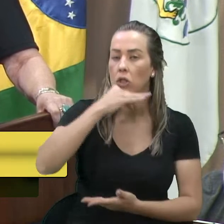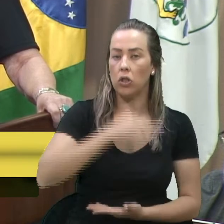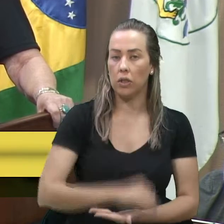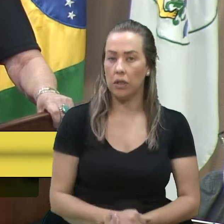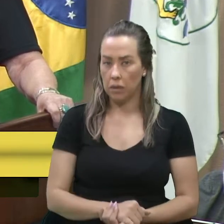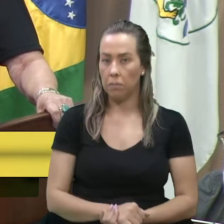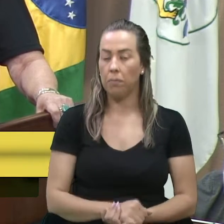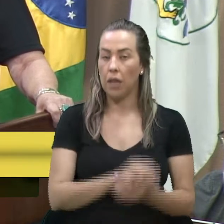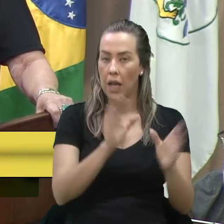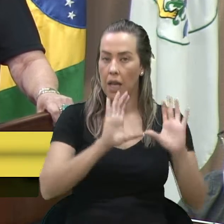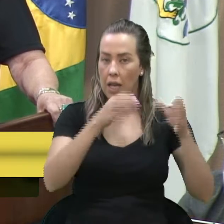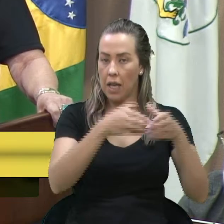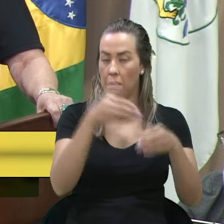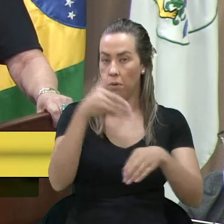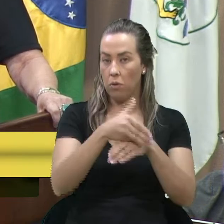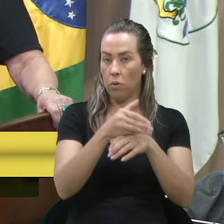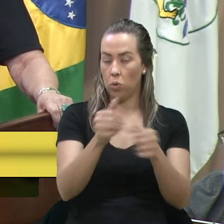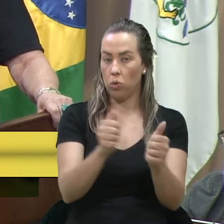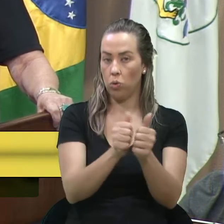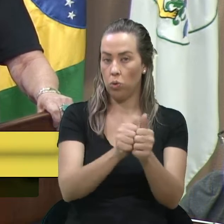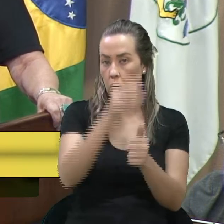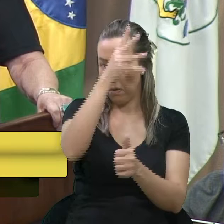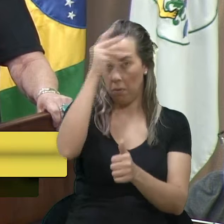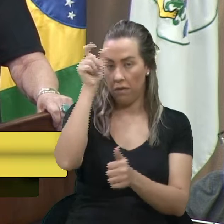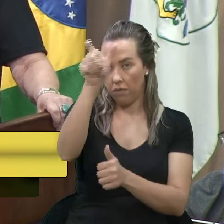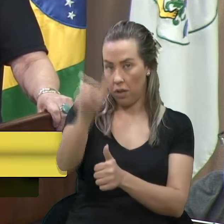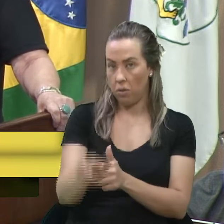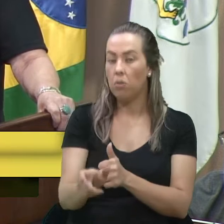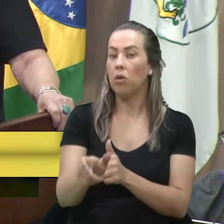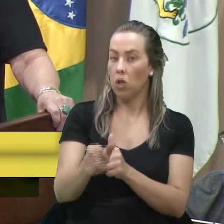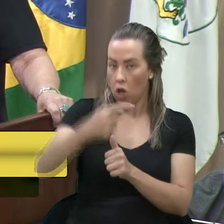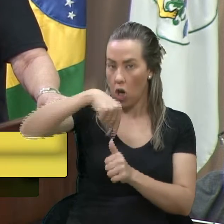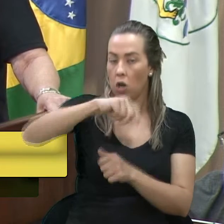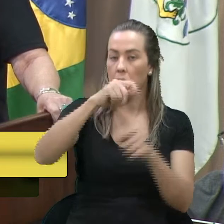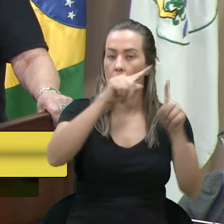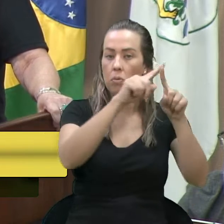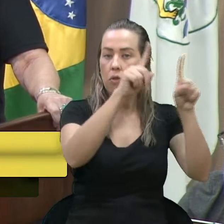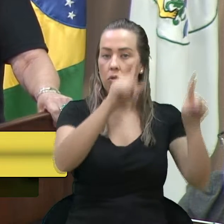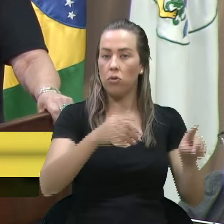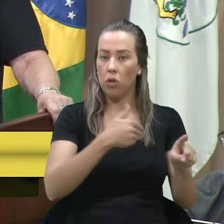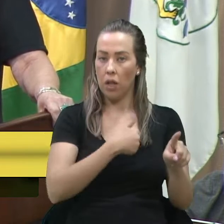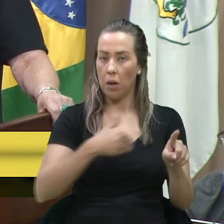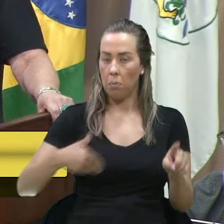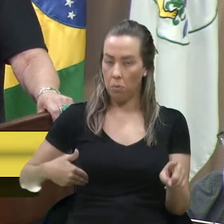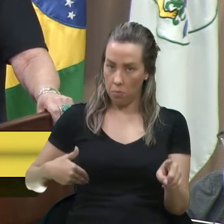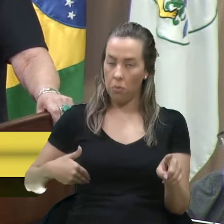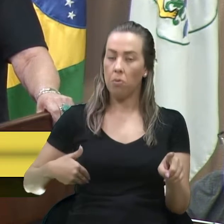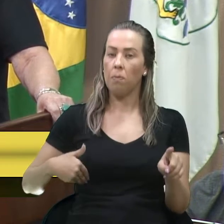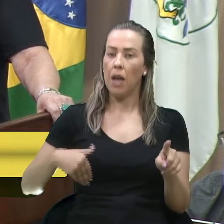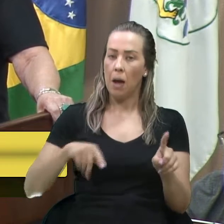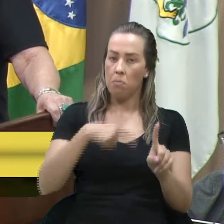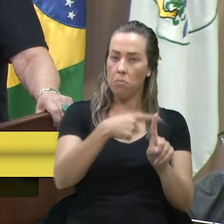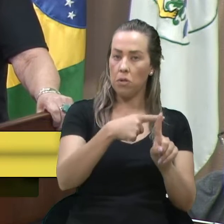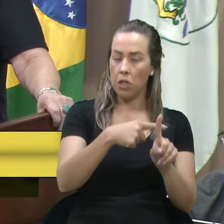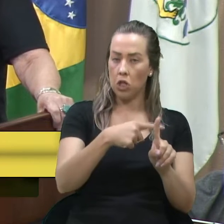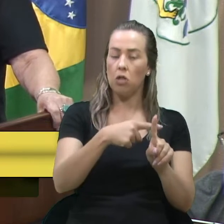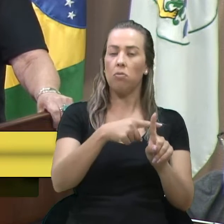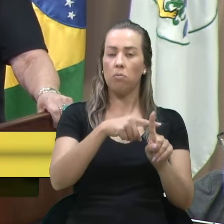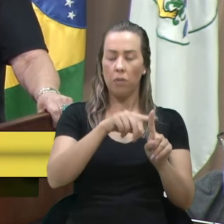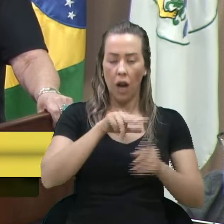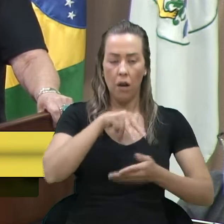e suas equipes, nós também temos que ter aos servidores públicos, que ativos ou inativos,